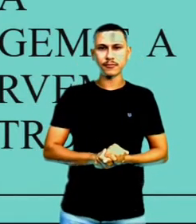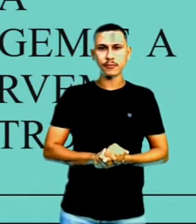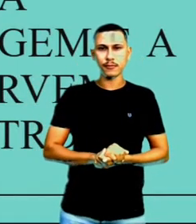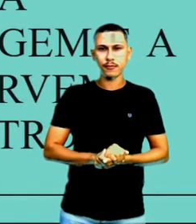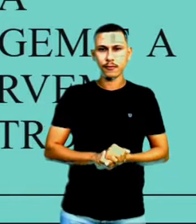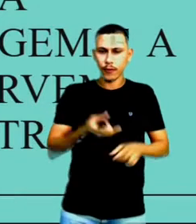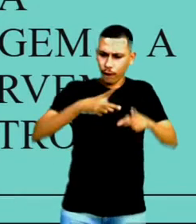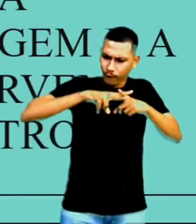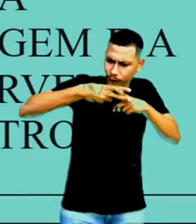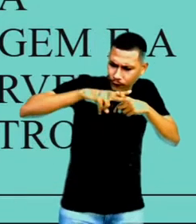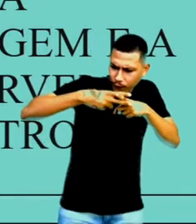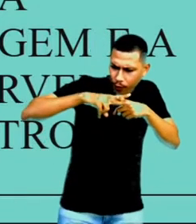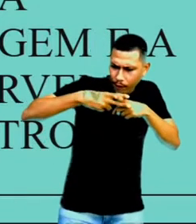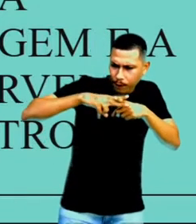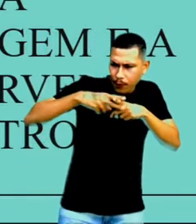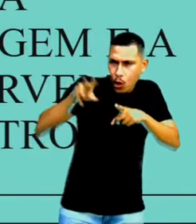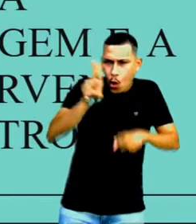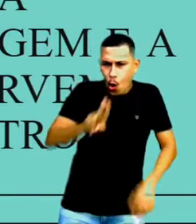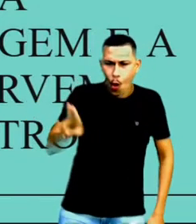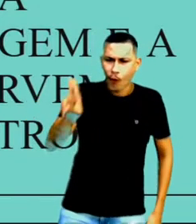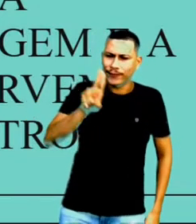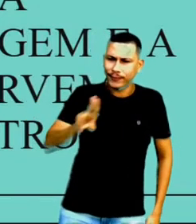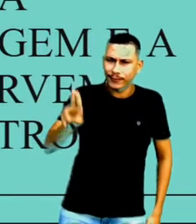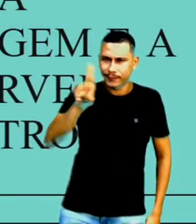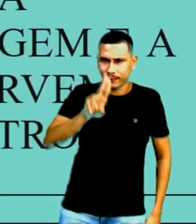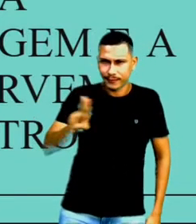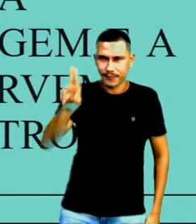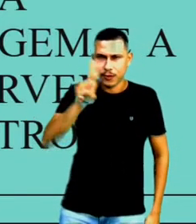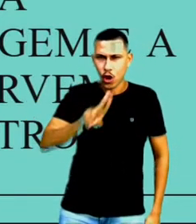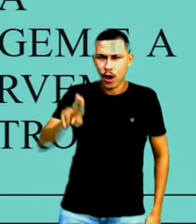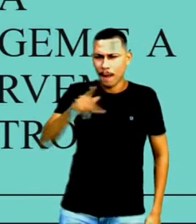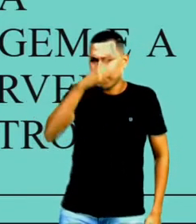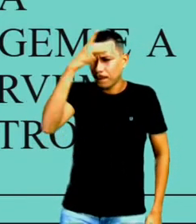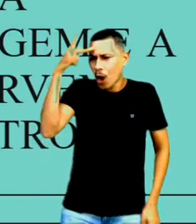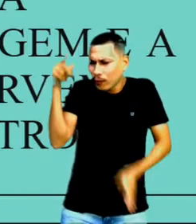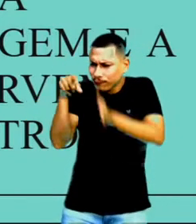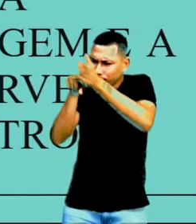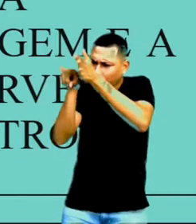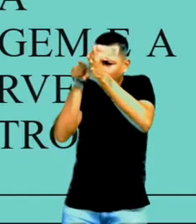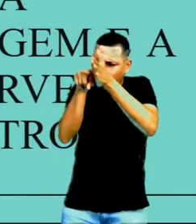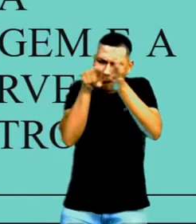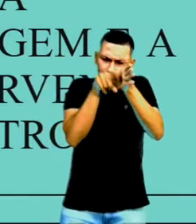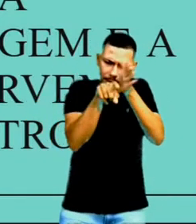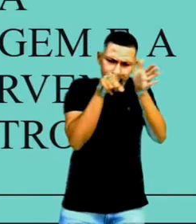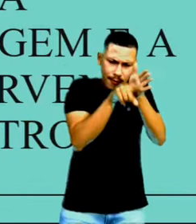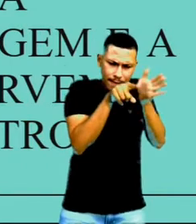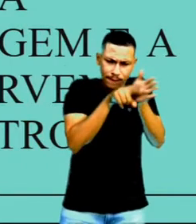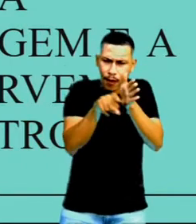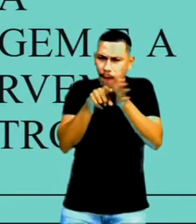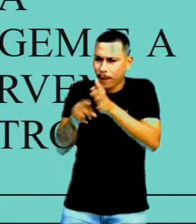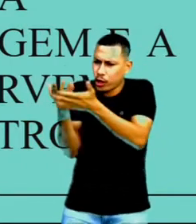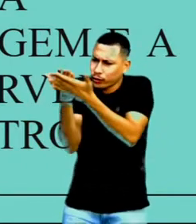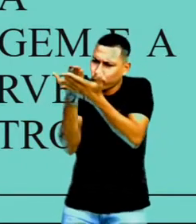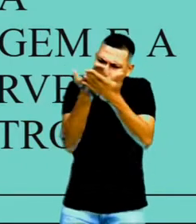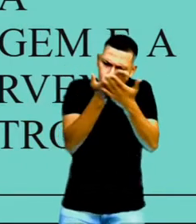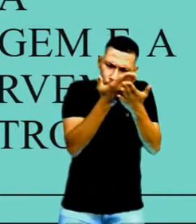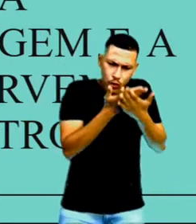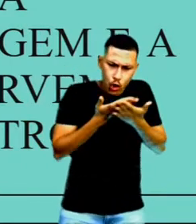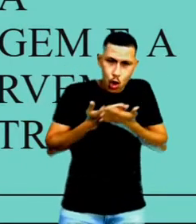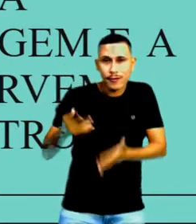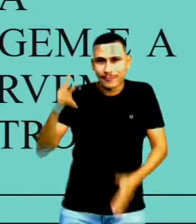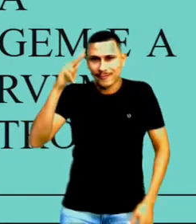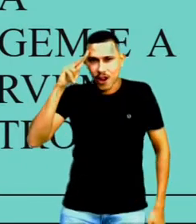são ferramentas utilizadas pelos pesquisadores para estudar